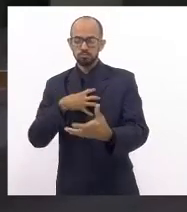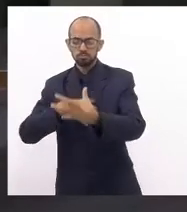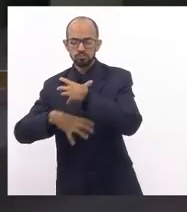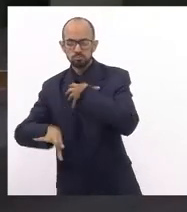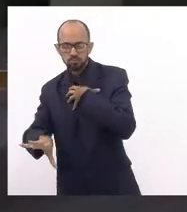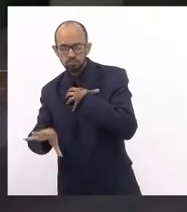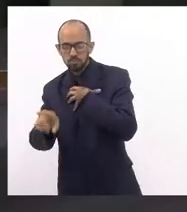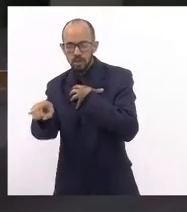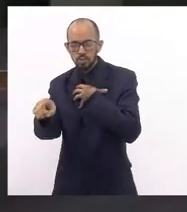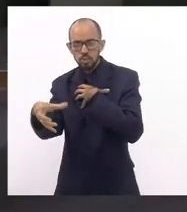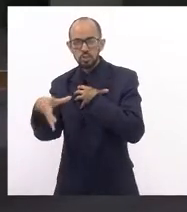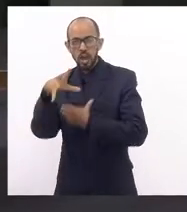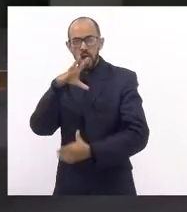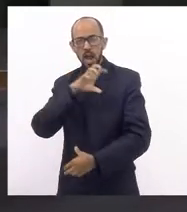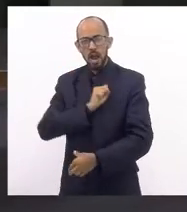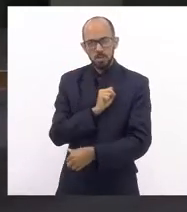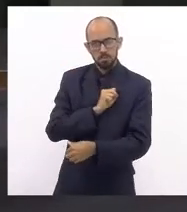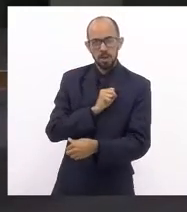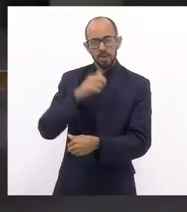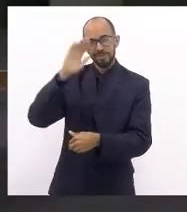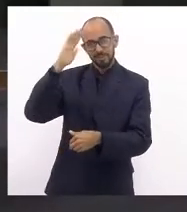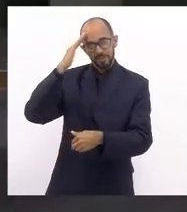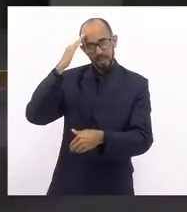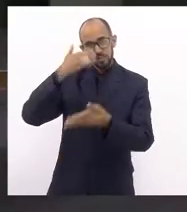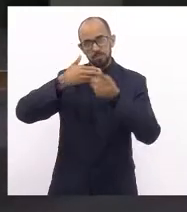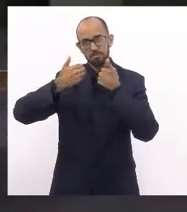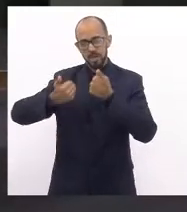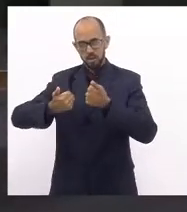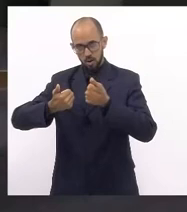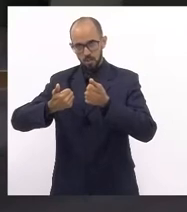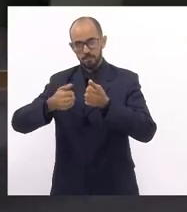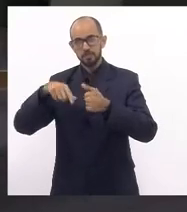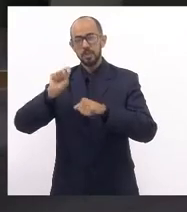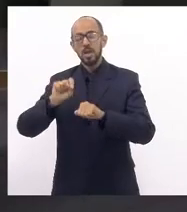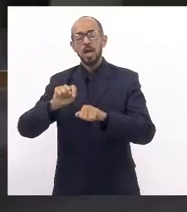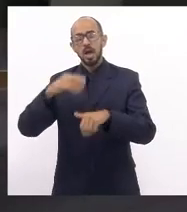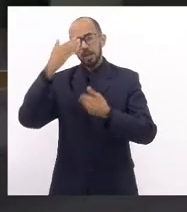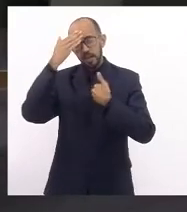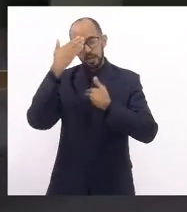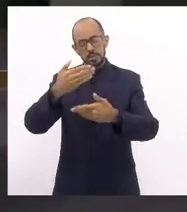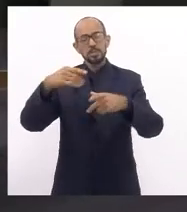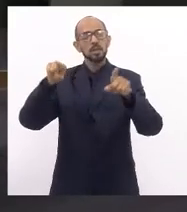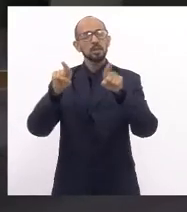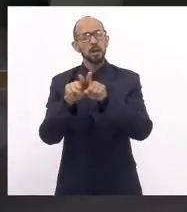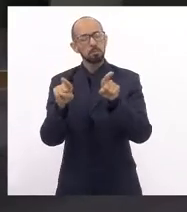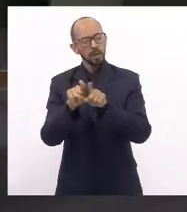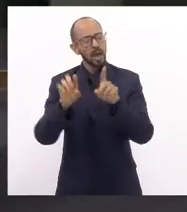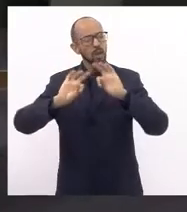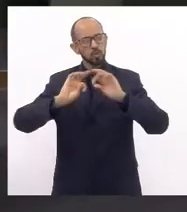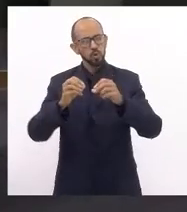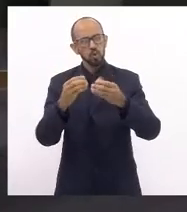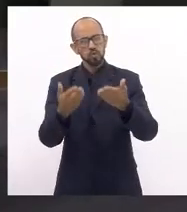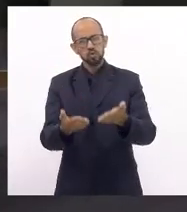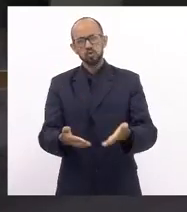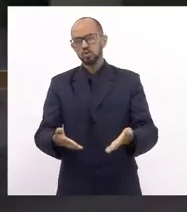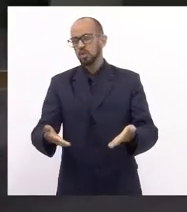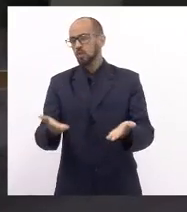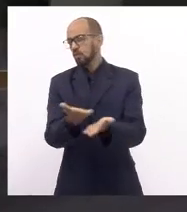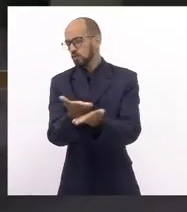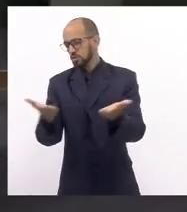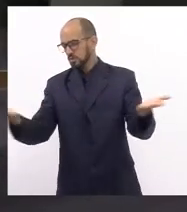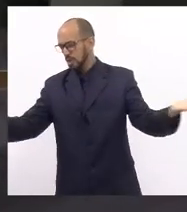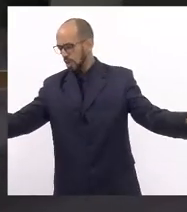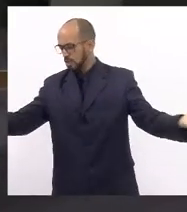se ama e se compreende muito melhor. Agradecer imensamente a todos vocês que se deslocaram, vieram